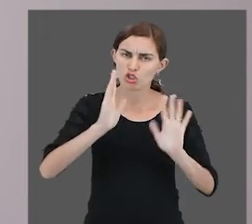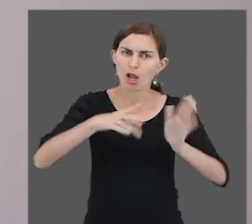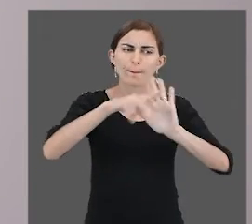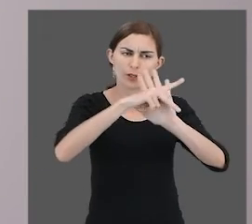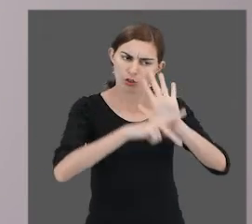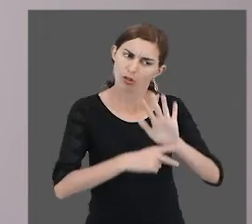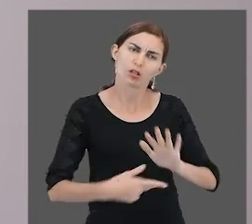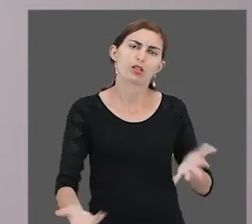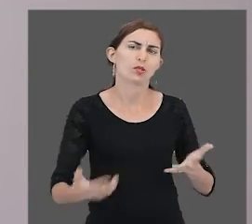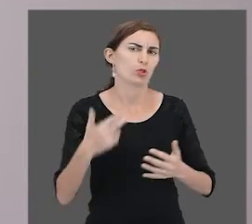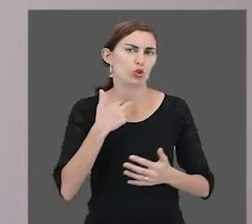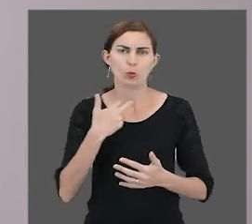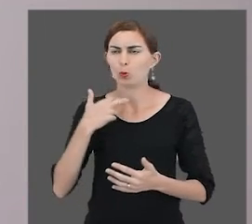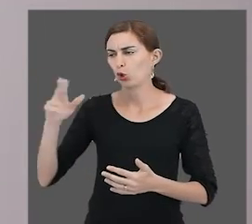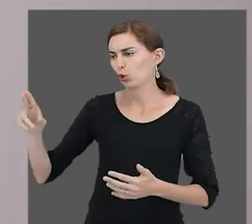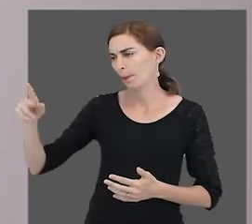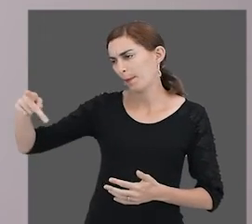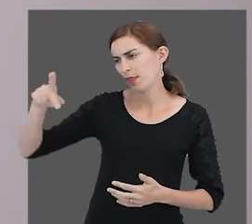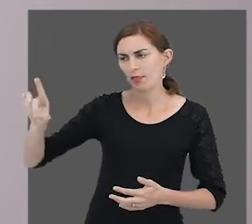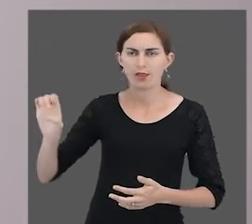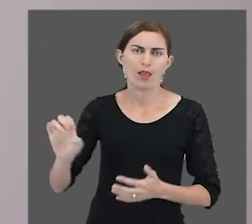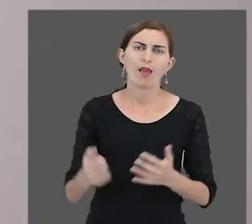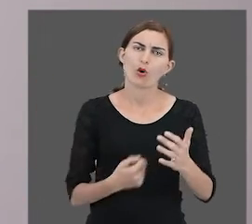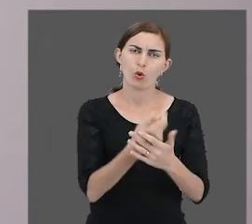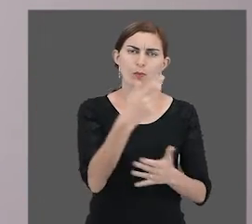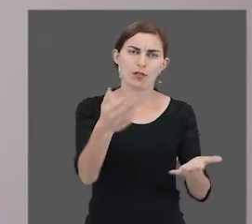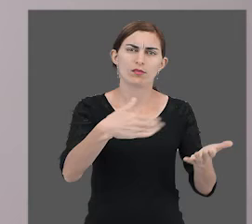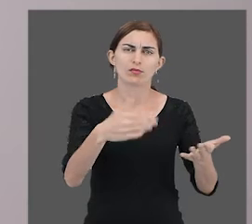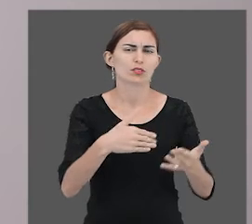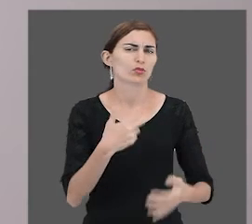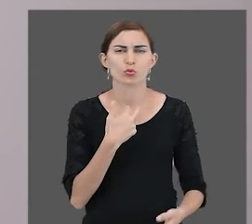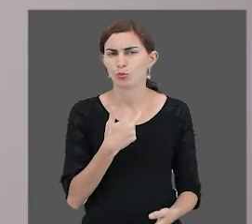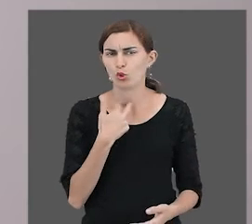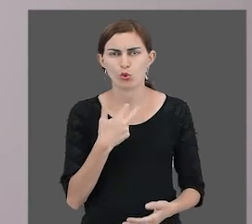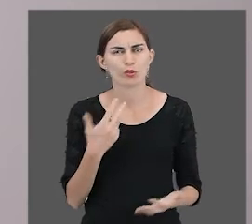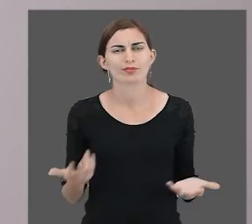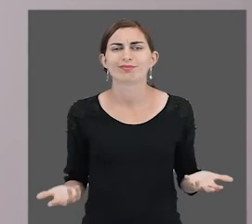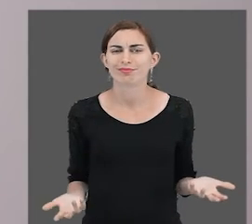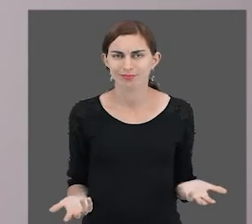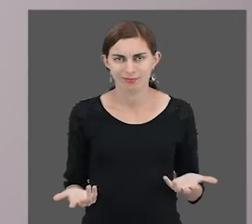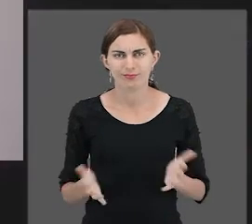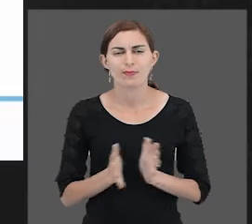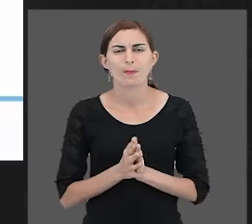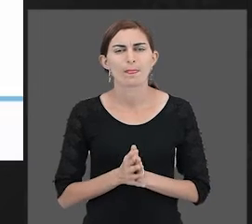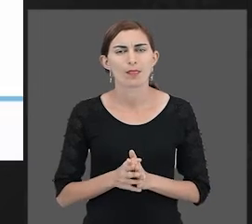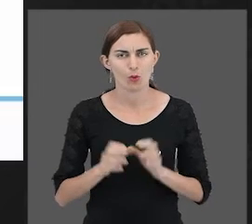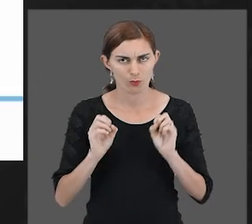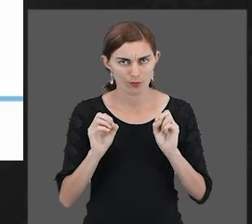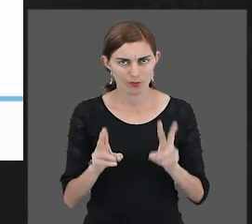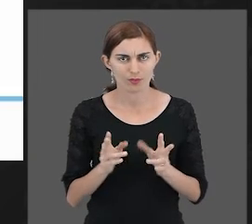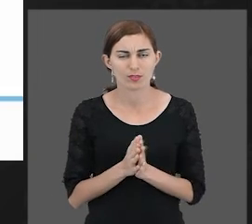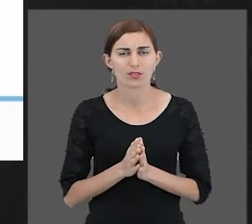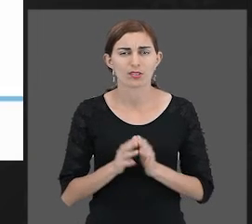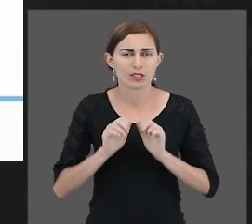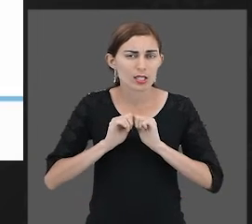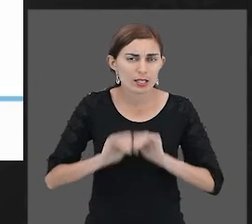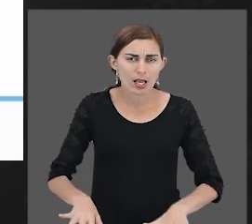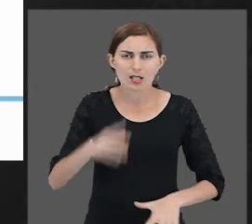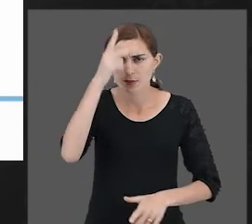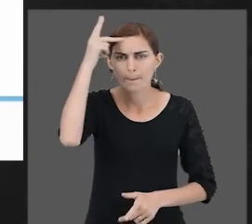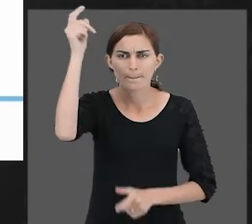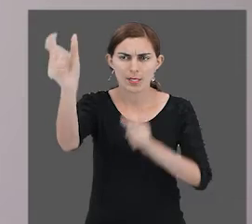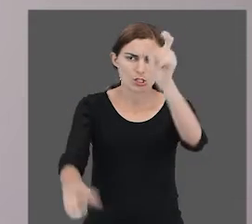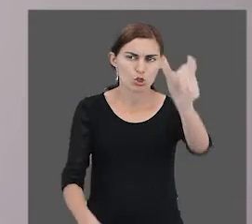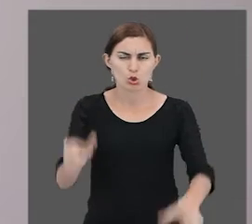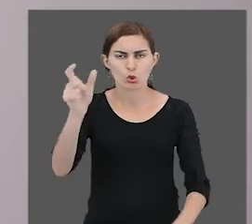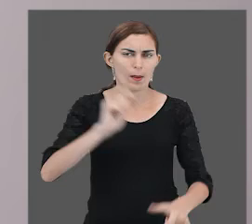Didático, então você não pode usar o recurso do PDDE para comprar livro didático para o aluno, ok? Gasto com pessoal,